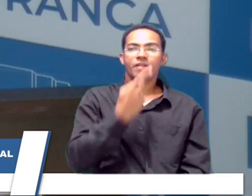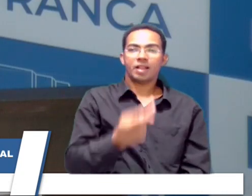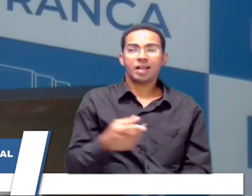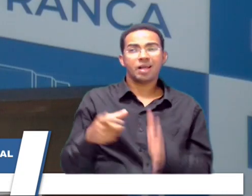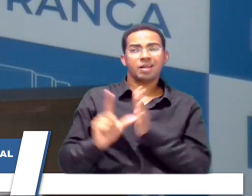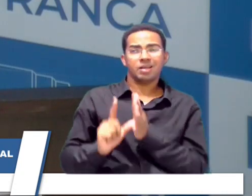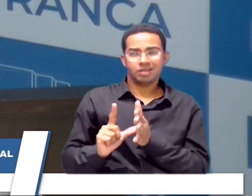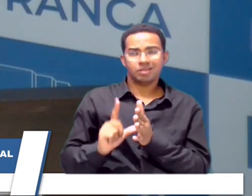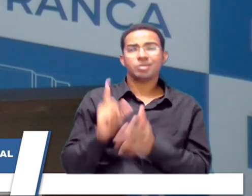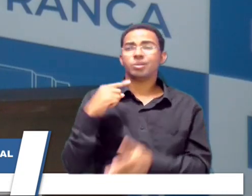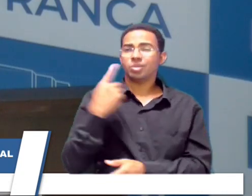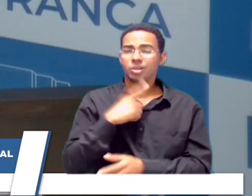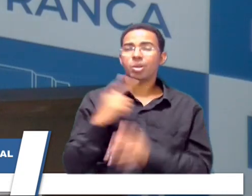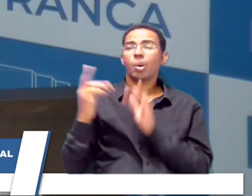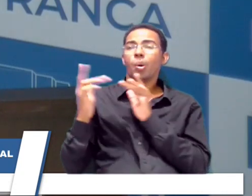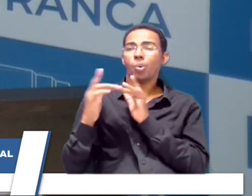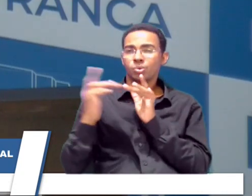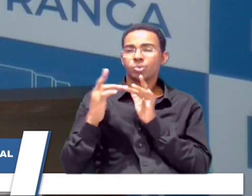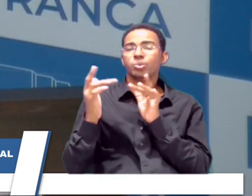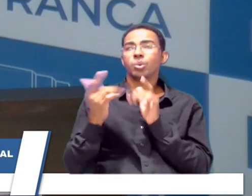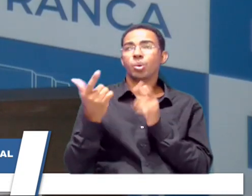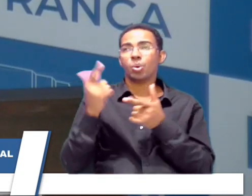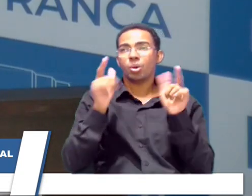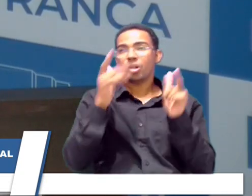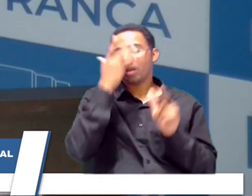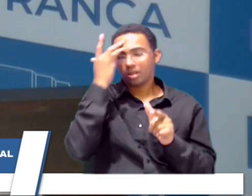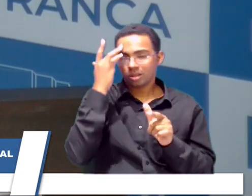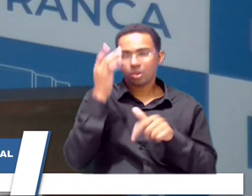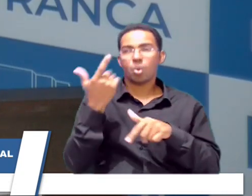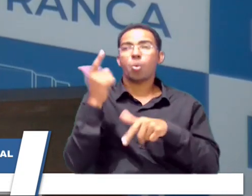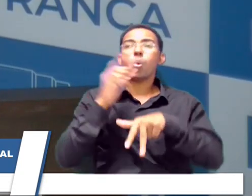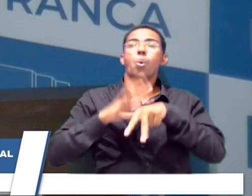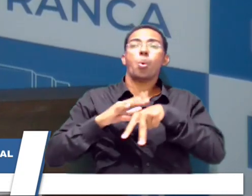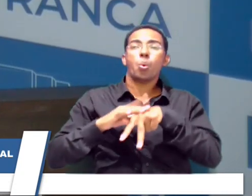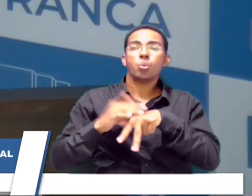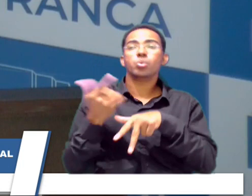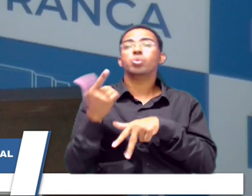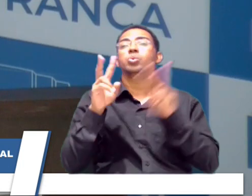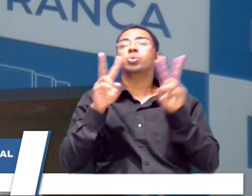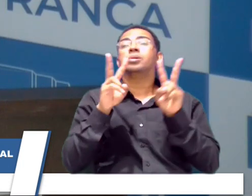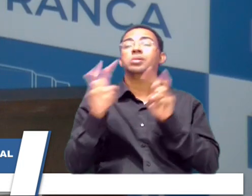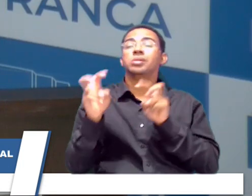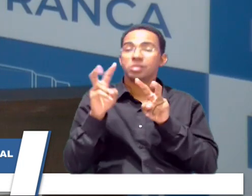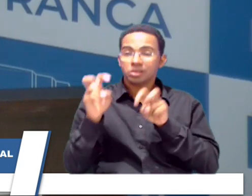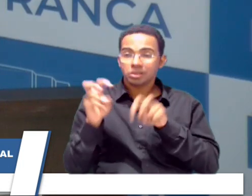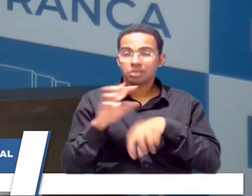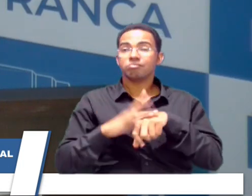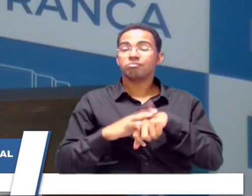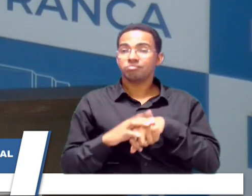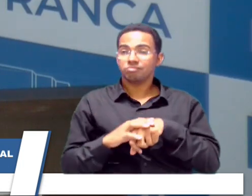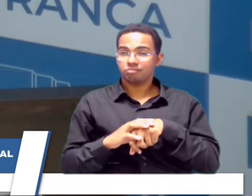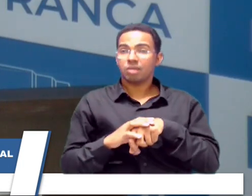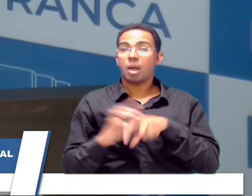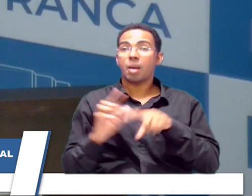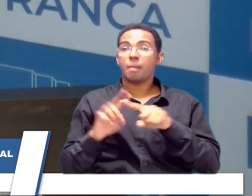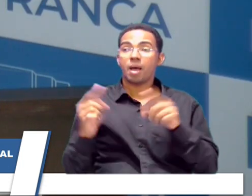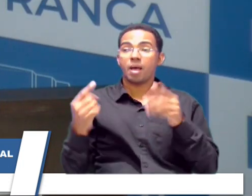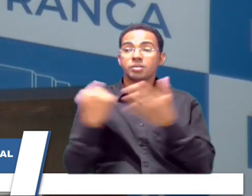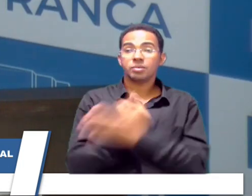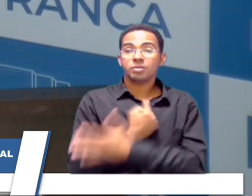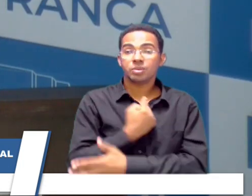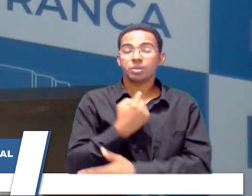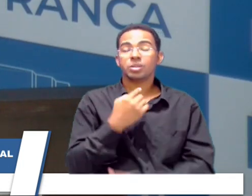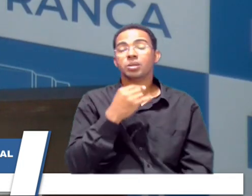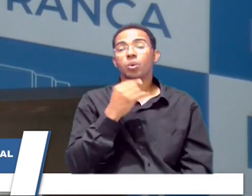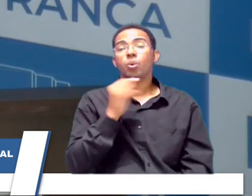tem o contato com outras pessoas, com outros pacientes, com outros casos, e quando me perguntam, assim, o que